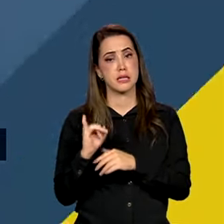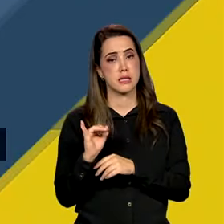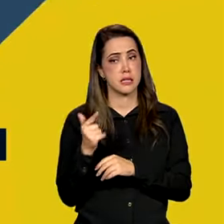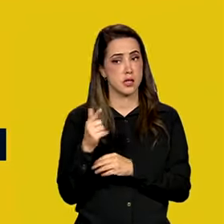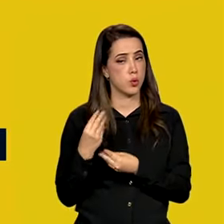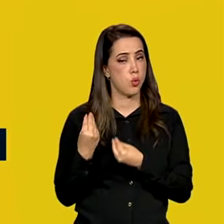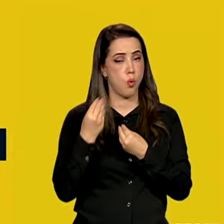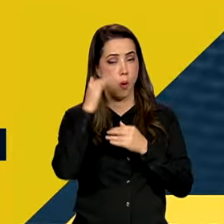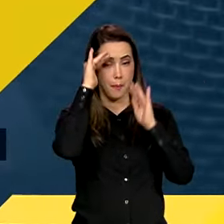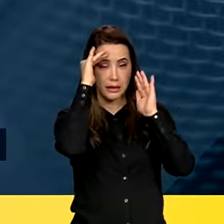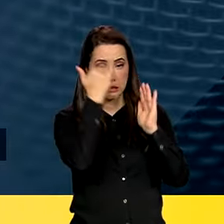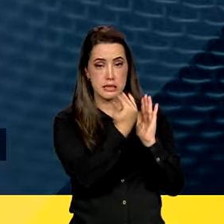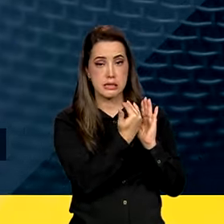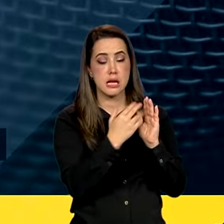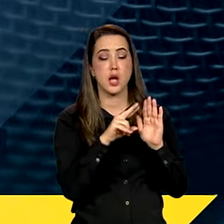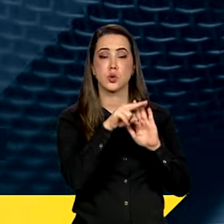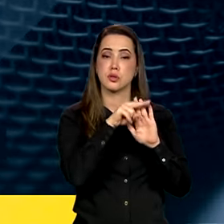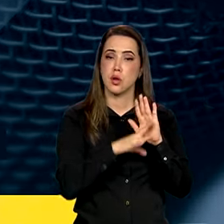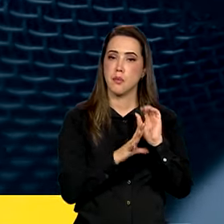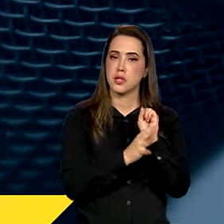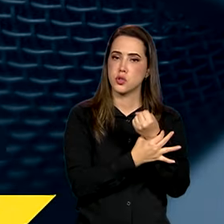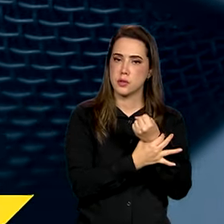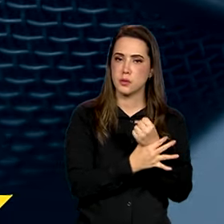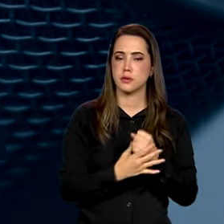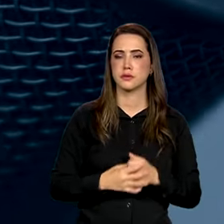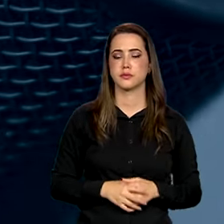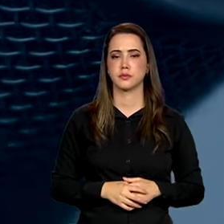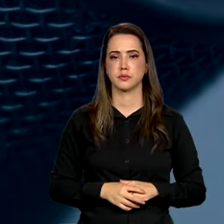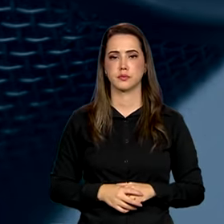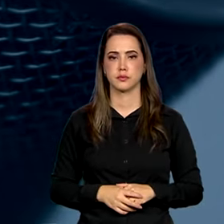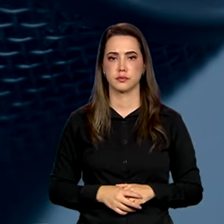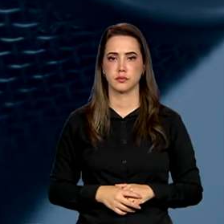de segurança em relação aos conteúdos veiculados